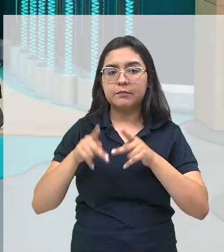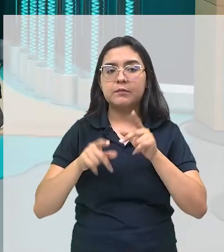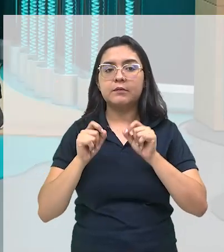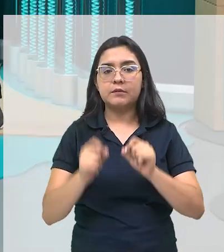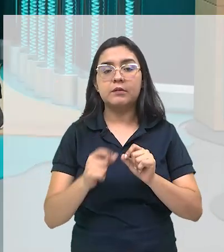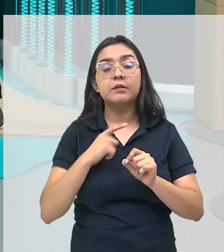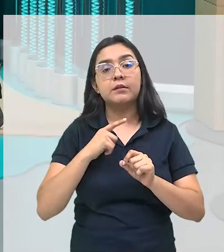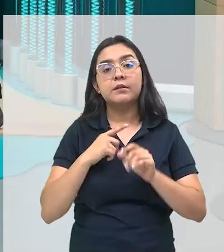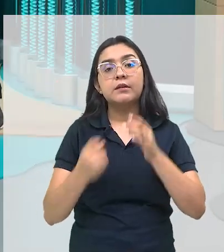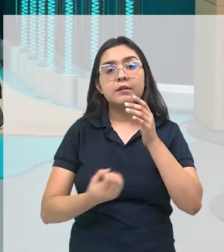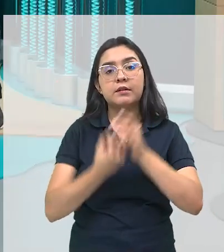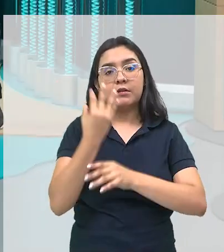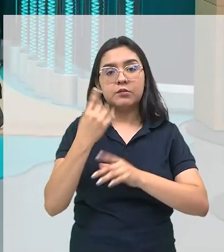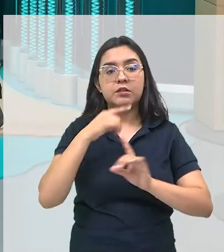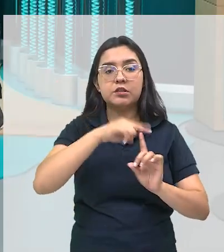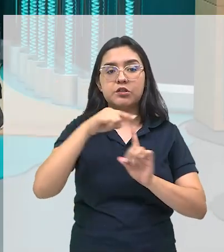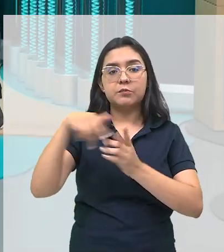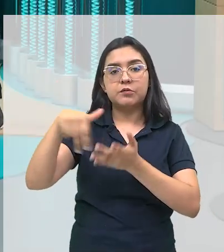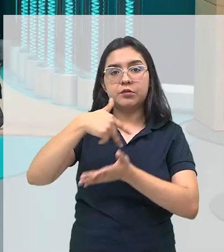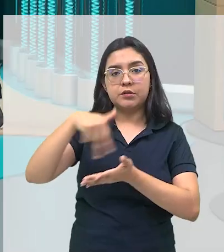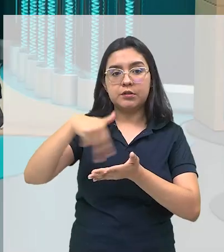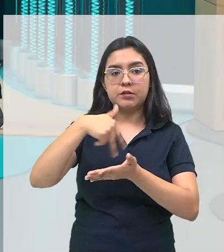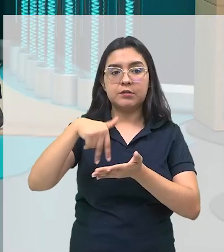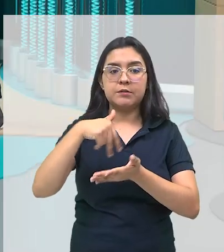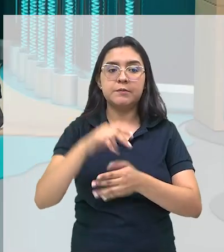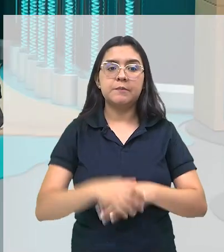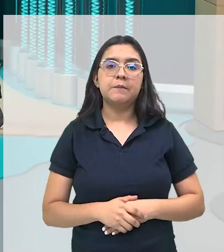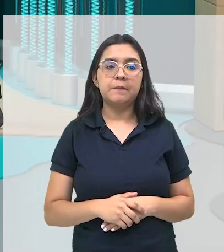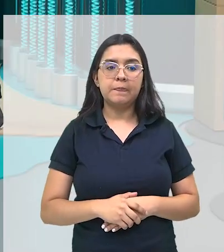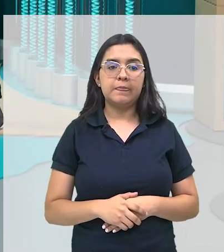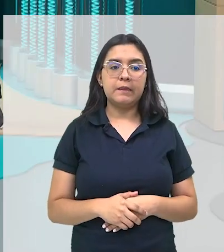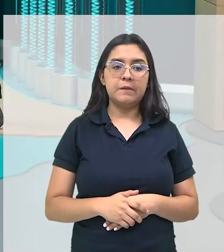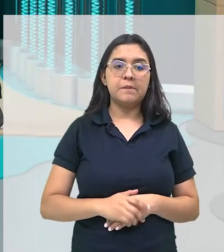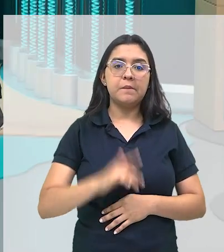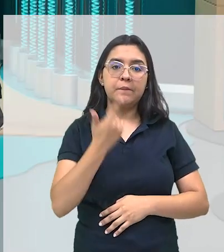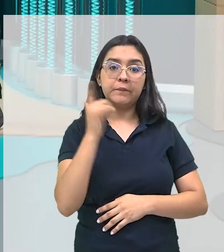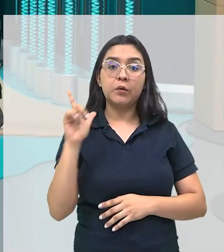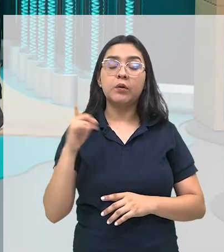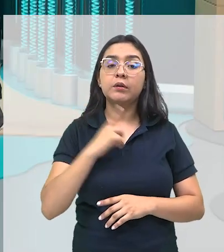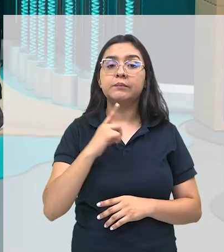formação aí desse estilo musical. Já outra vertente diz